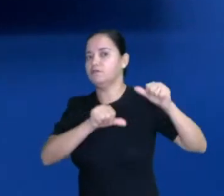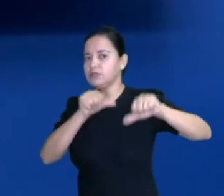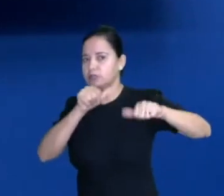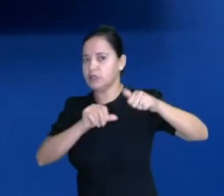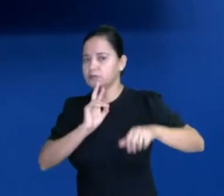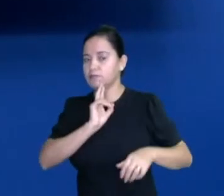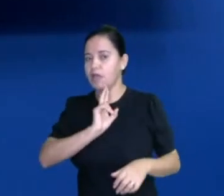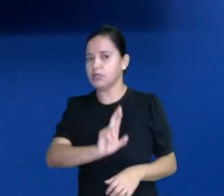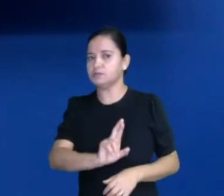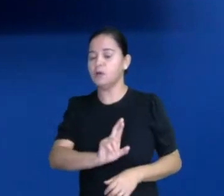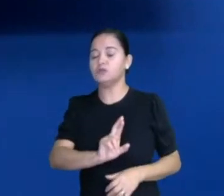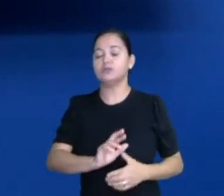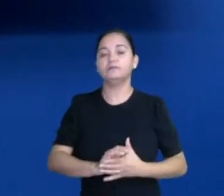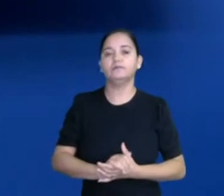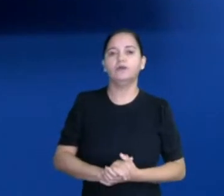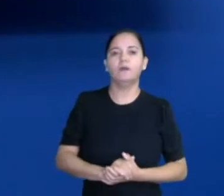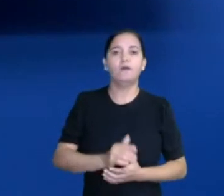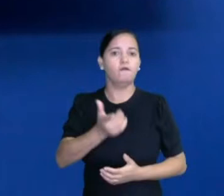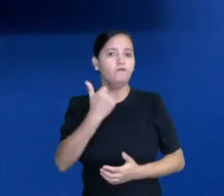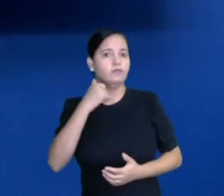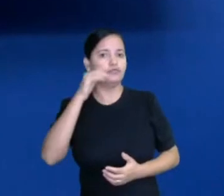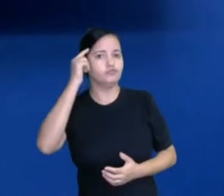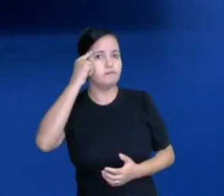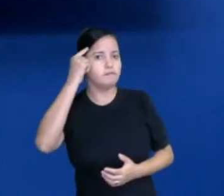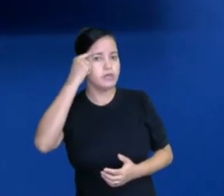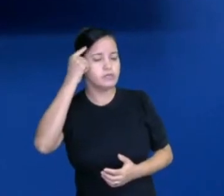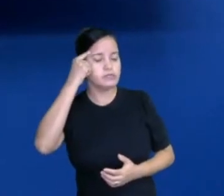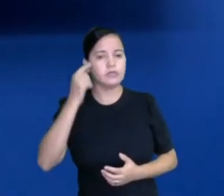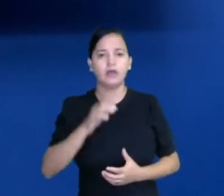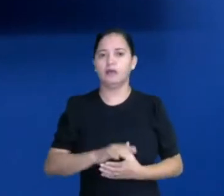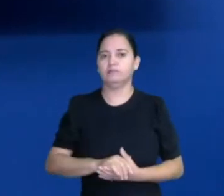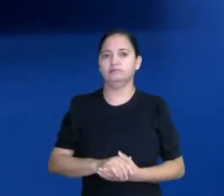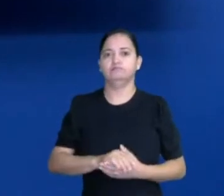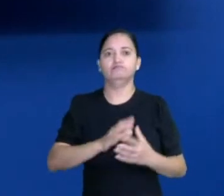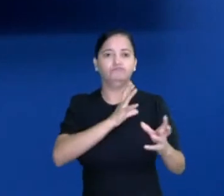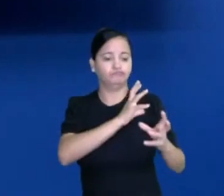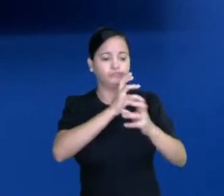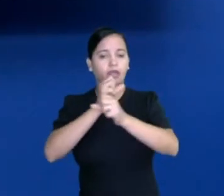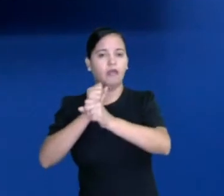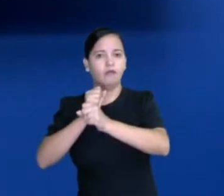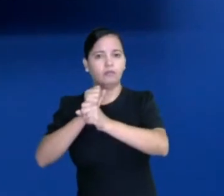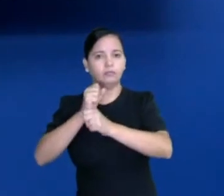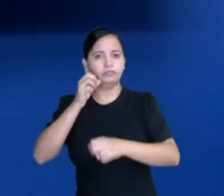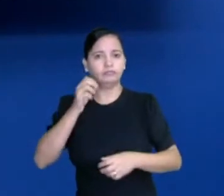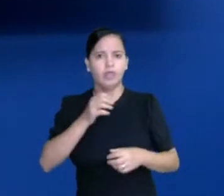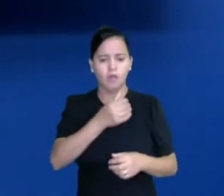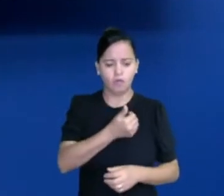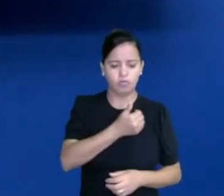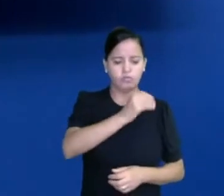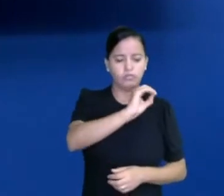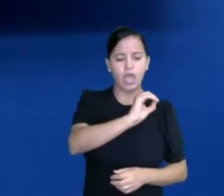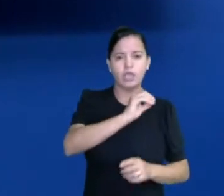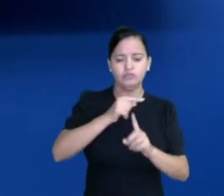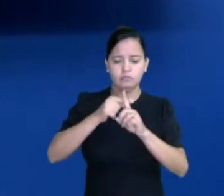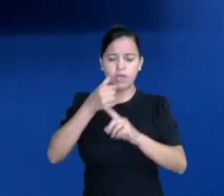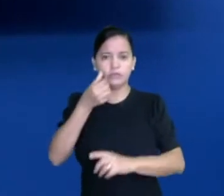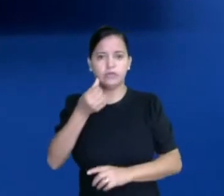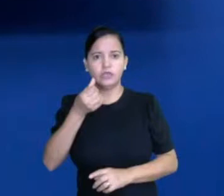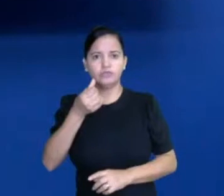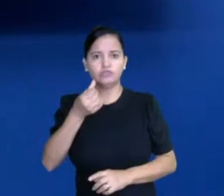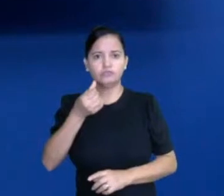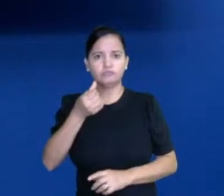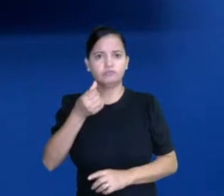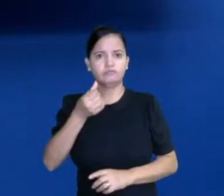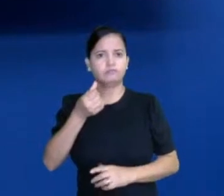a resposta, antes da gente ver a resposta, vamos pensar aí nesse cálculo mental. Se eu tenho 10 figurinhas mais 6 figurinhas, está